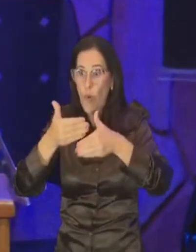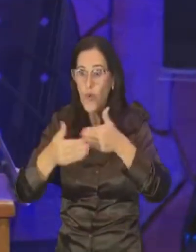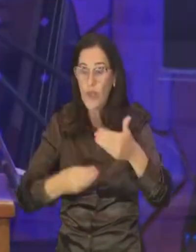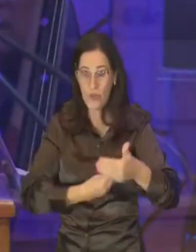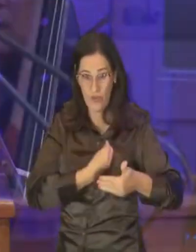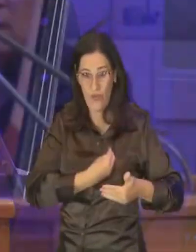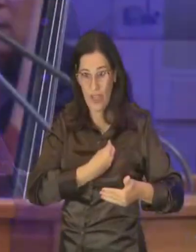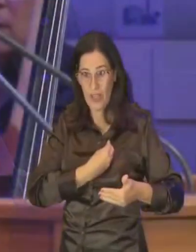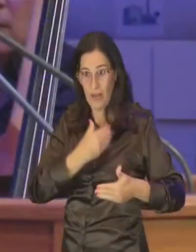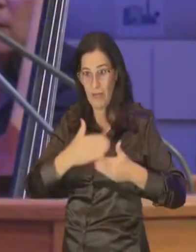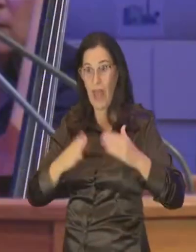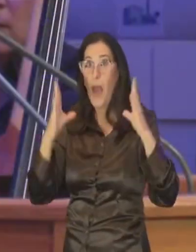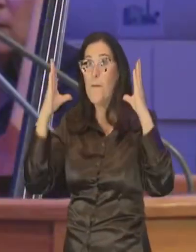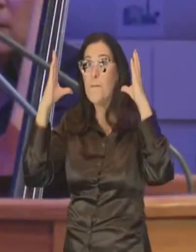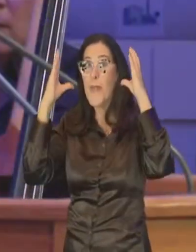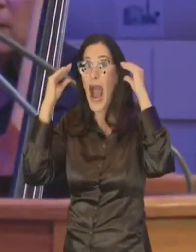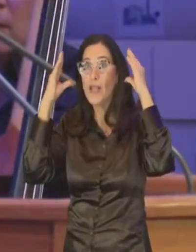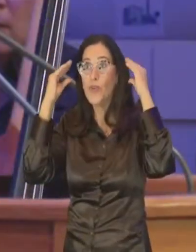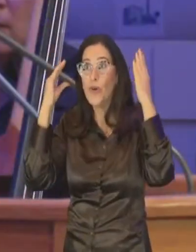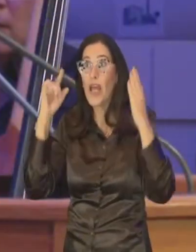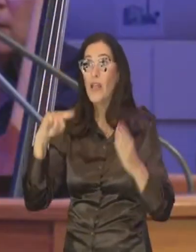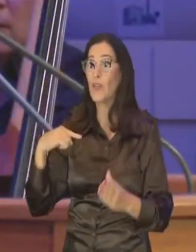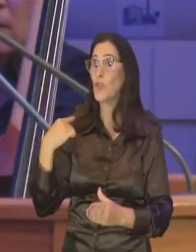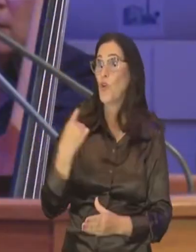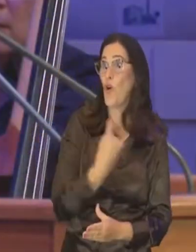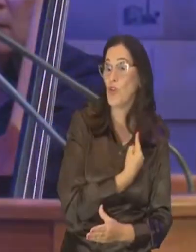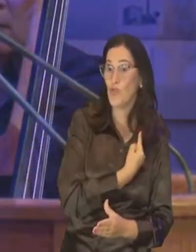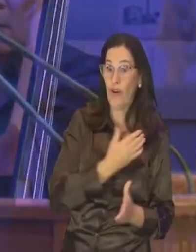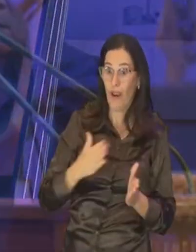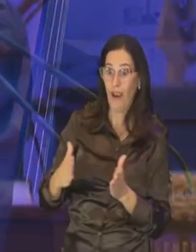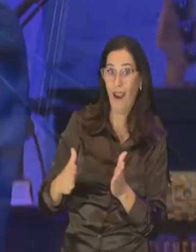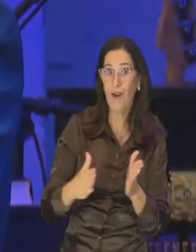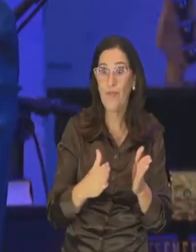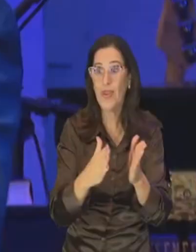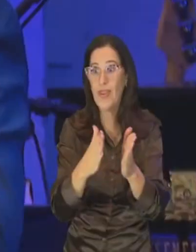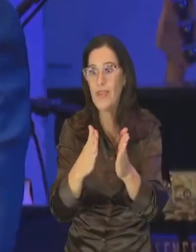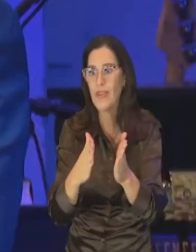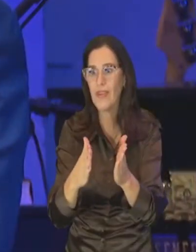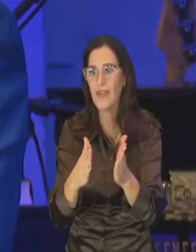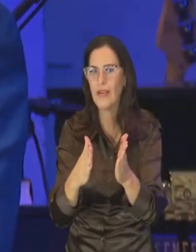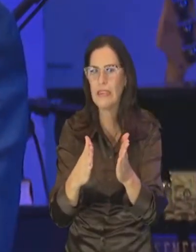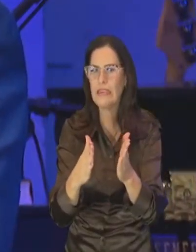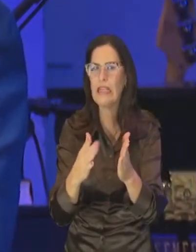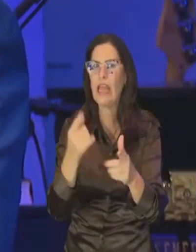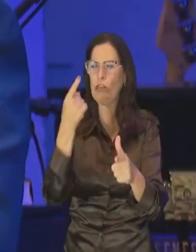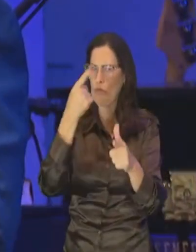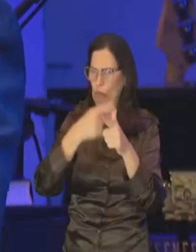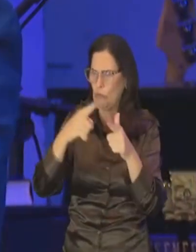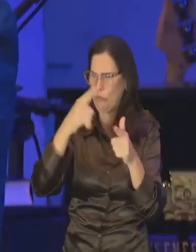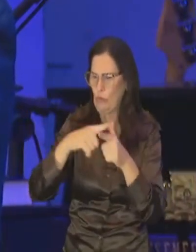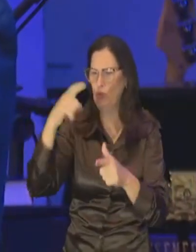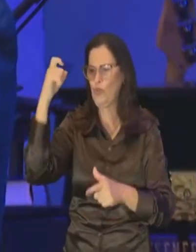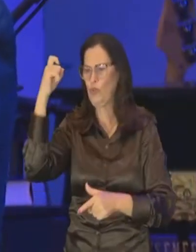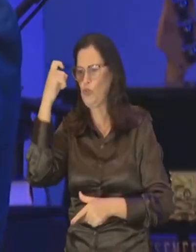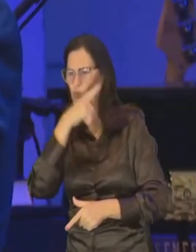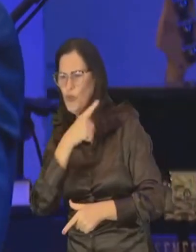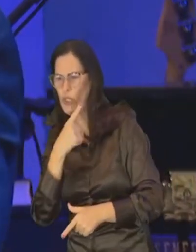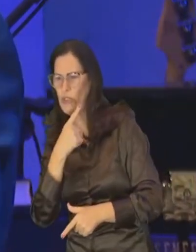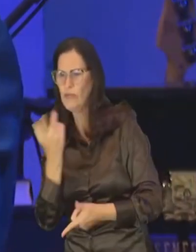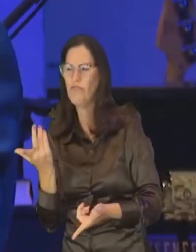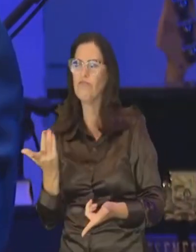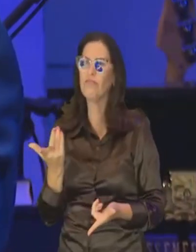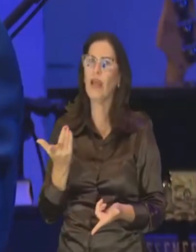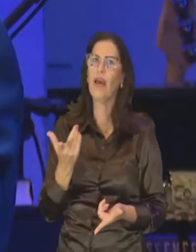de vida, de maturidade, nosso caminho vai ter muitos buracos. Vão ter coisas altas, vão ter